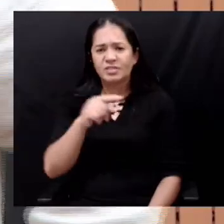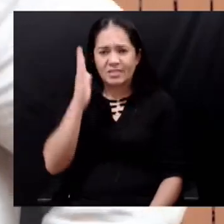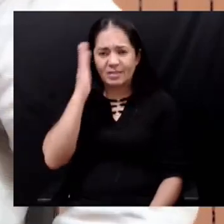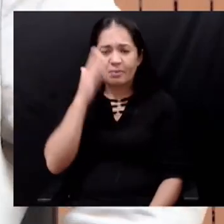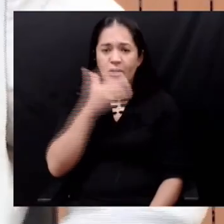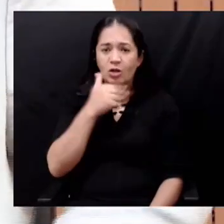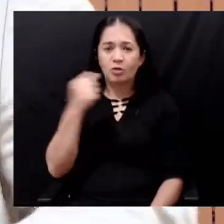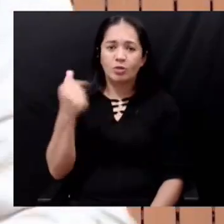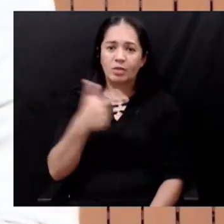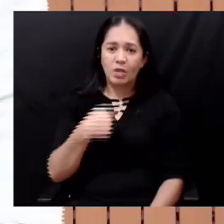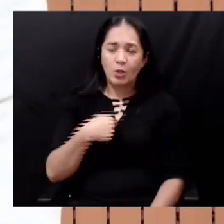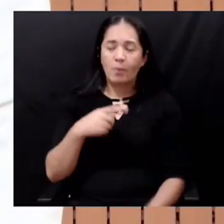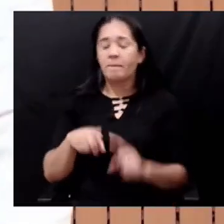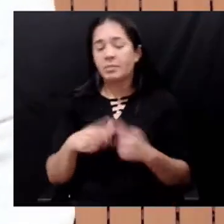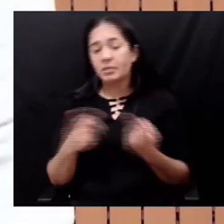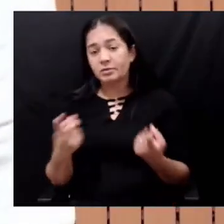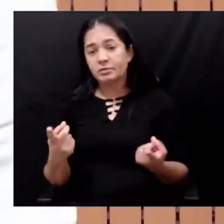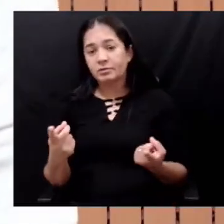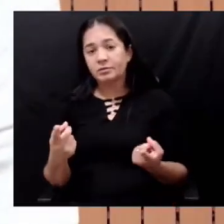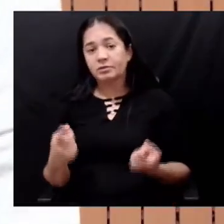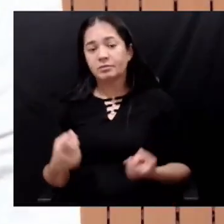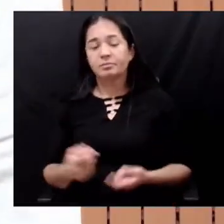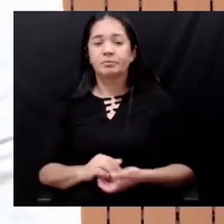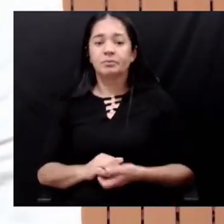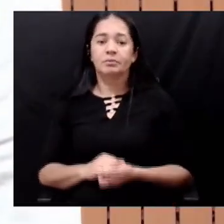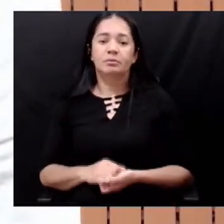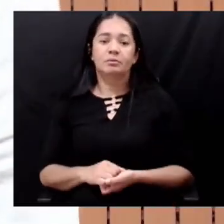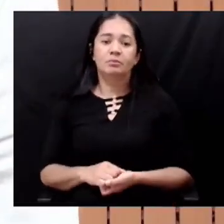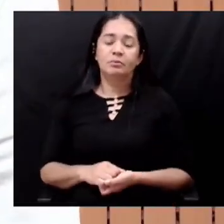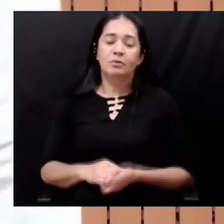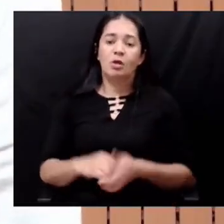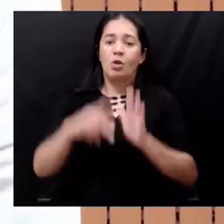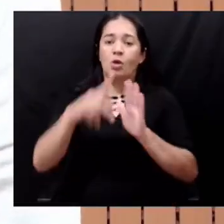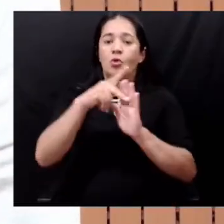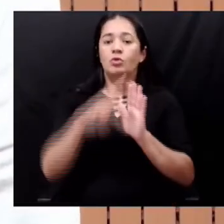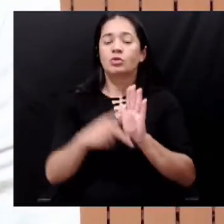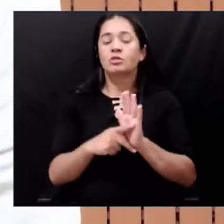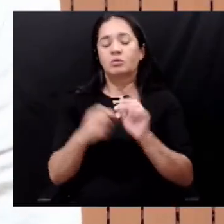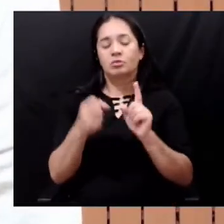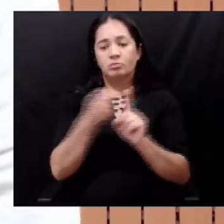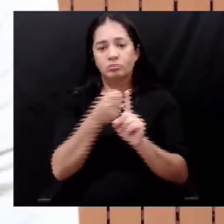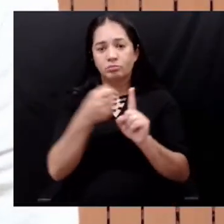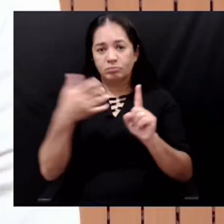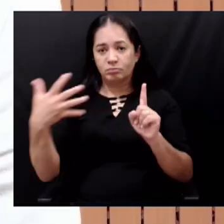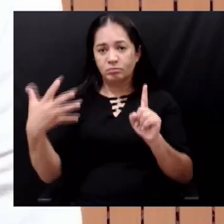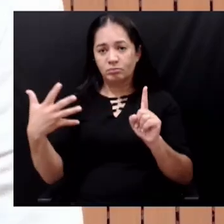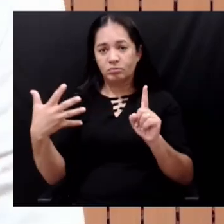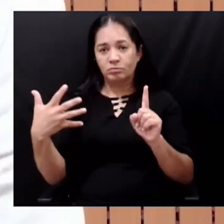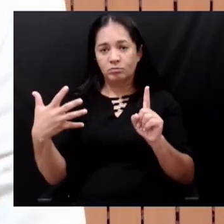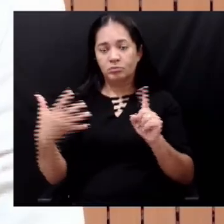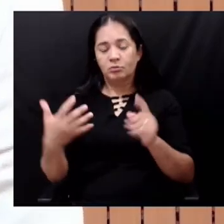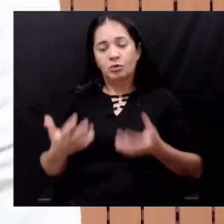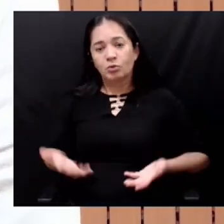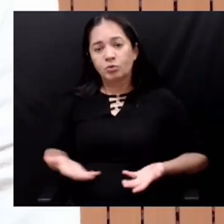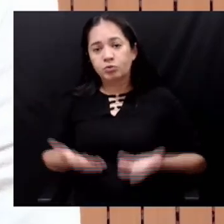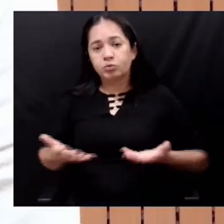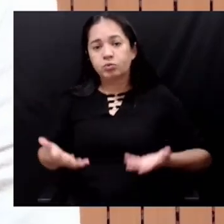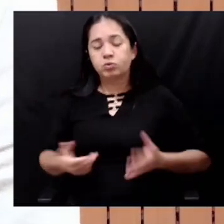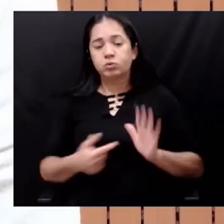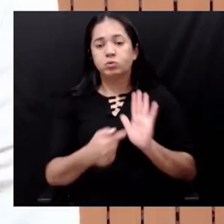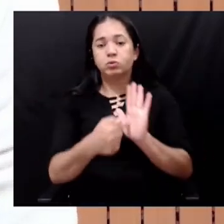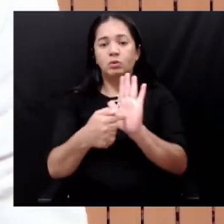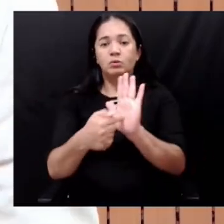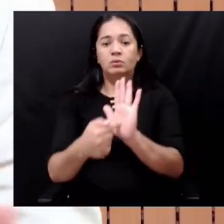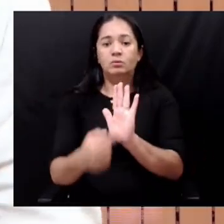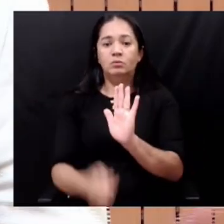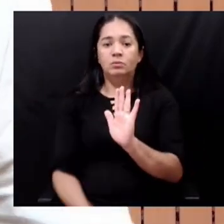enfim, os projetos de extensão, eles têm contribuído, têm apresentado uma